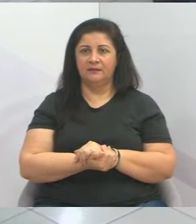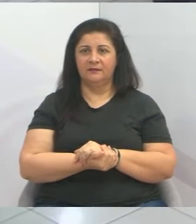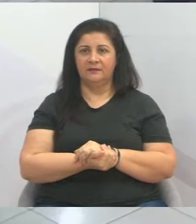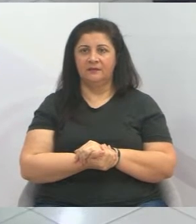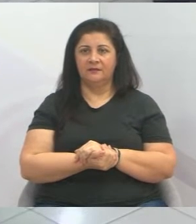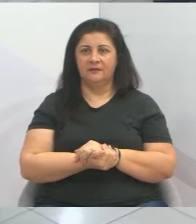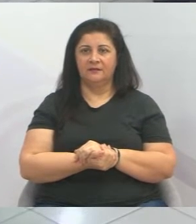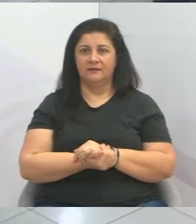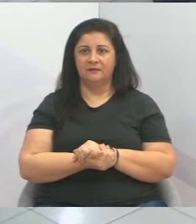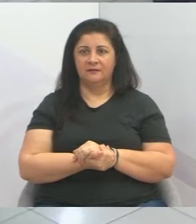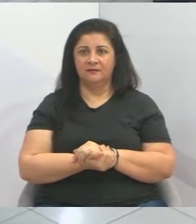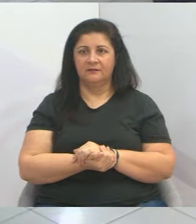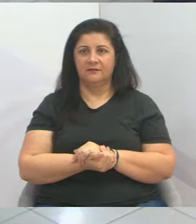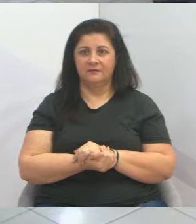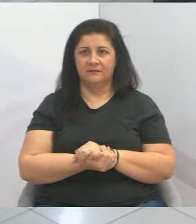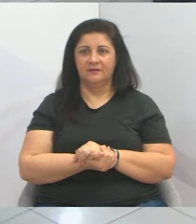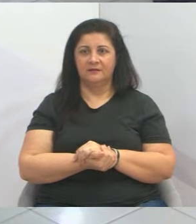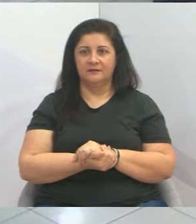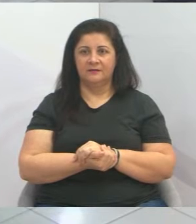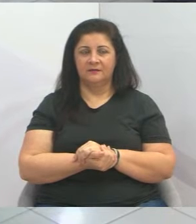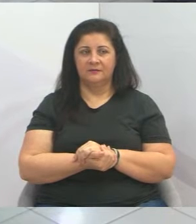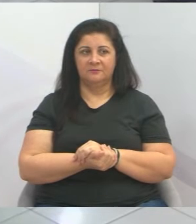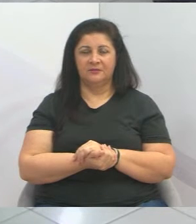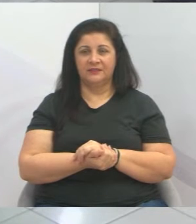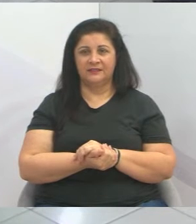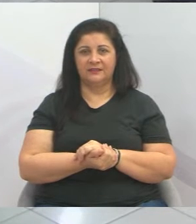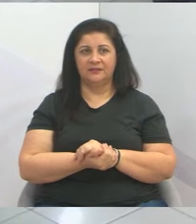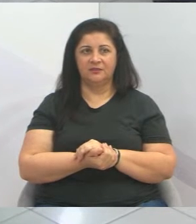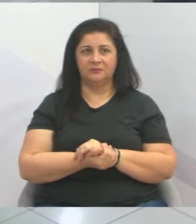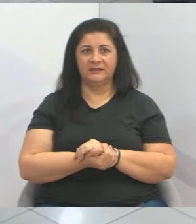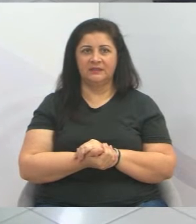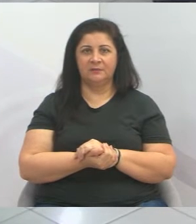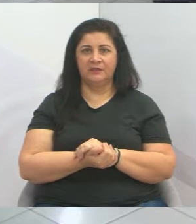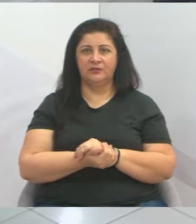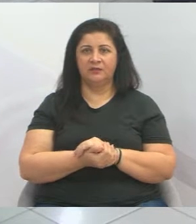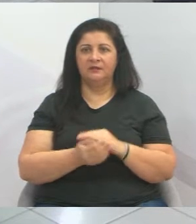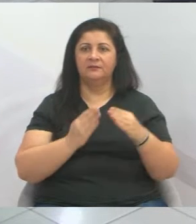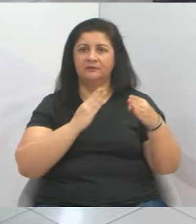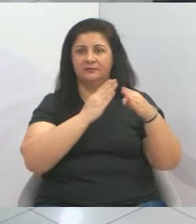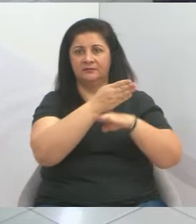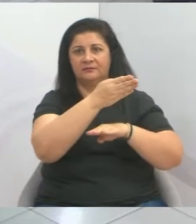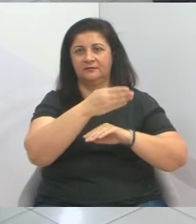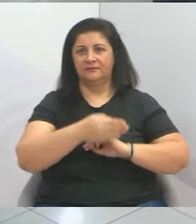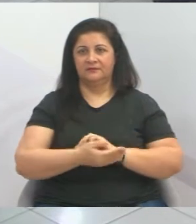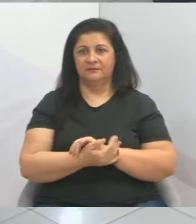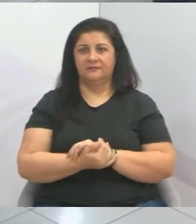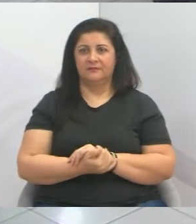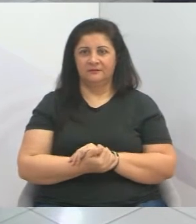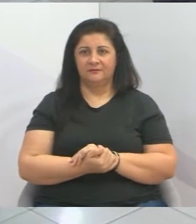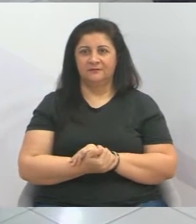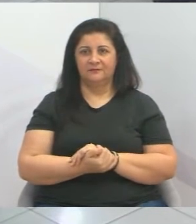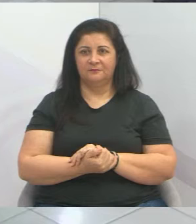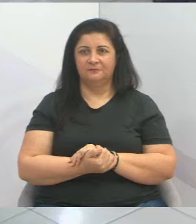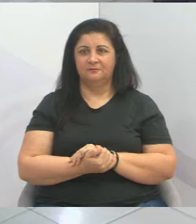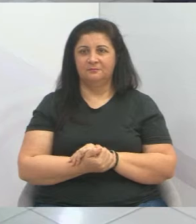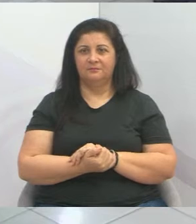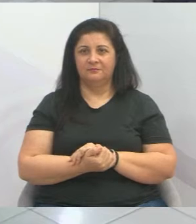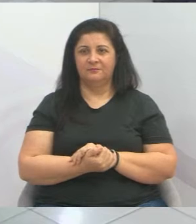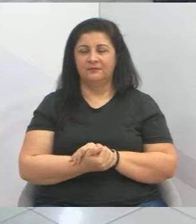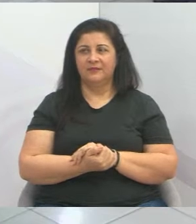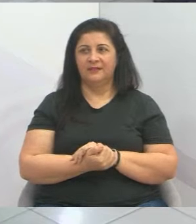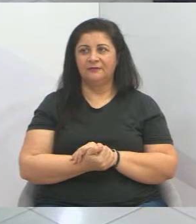o requerimento da em votação os contrário por favor se manifesta Contando os braços requerimento aprovado próximo requerimento o